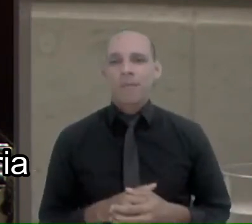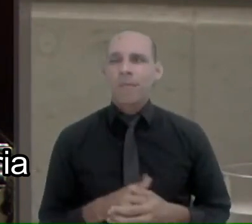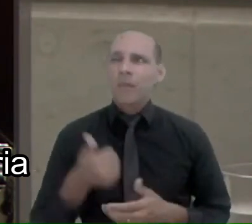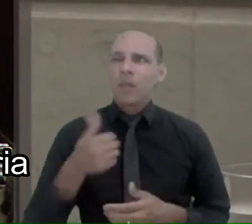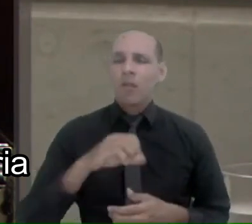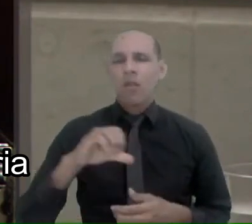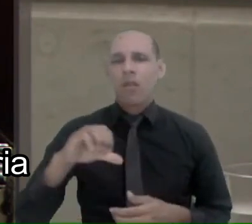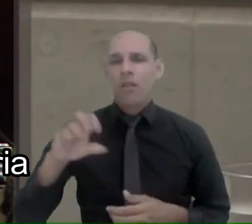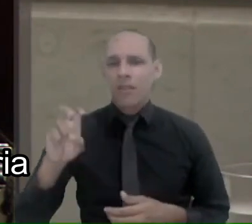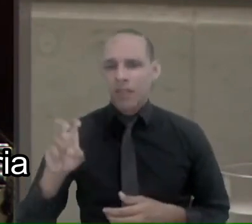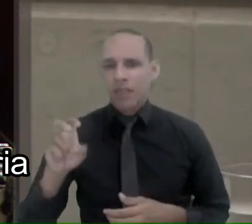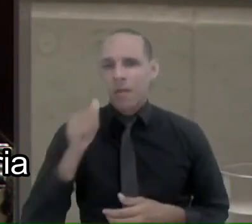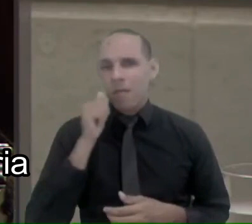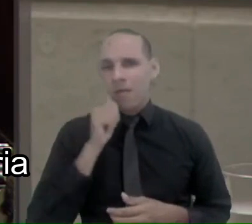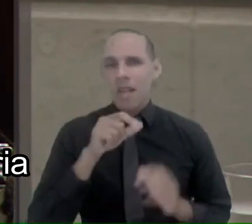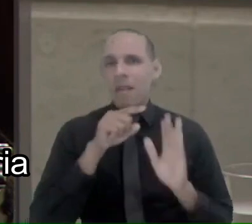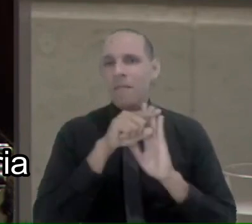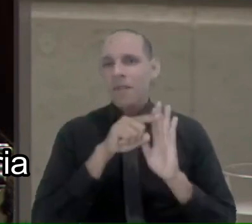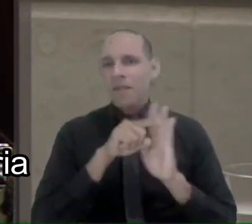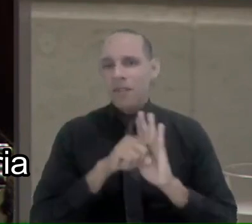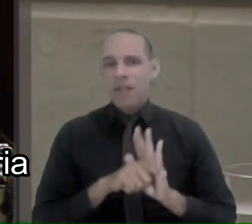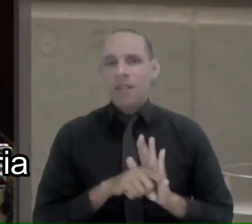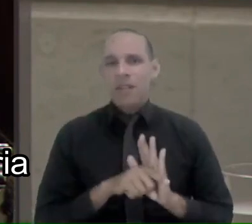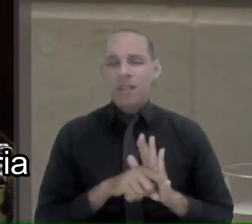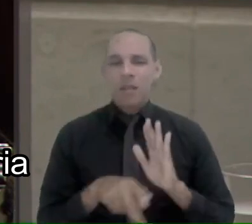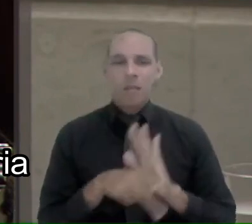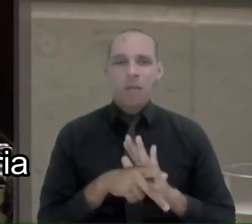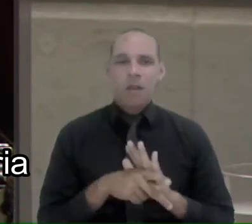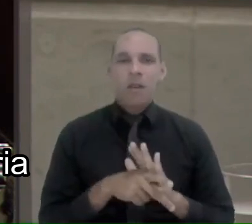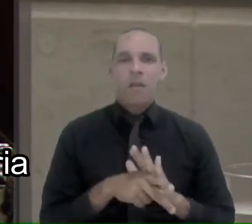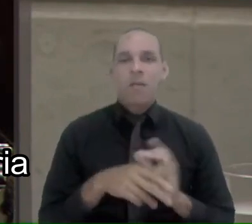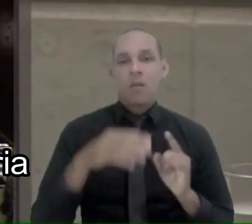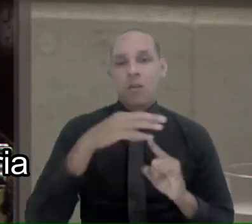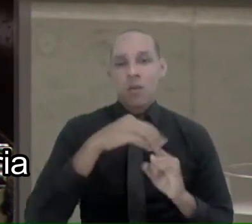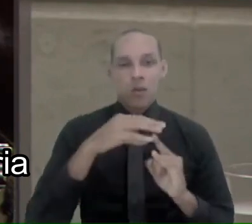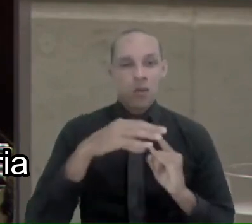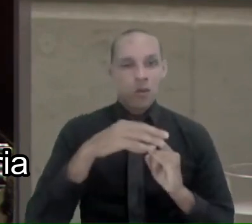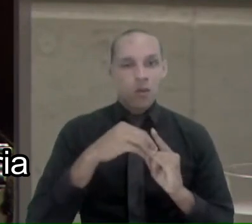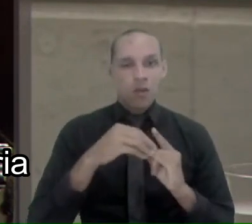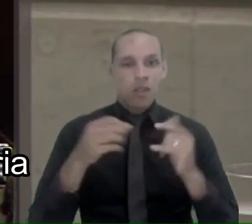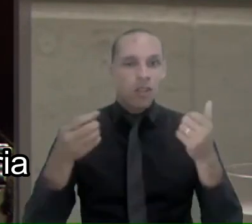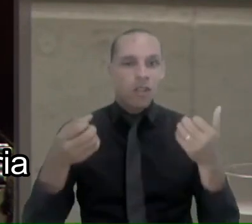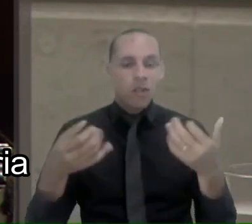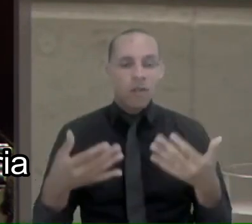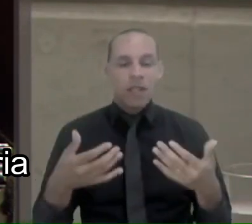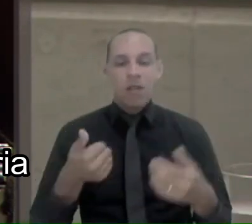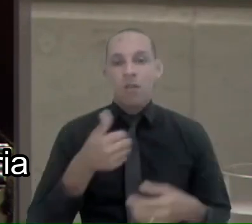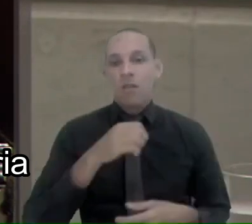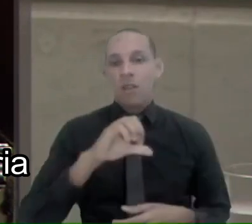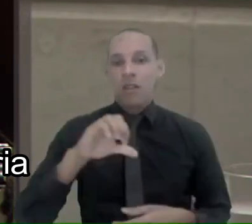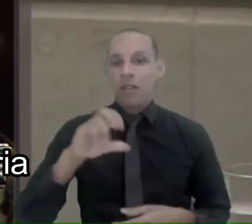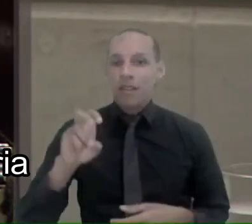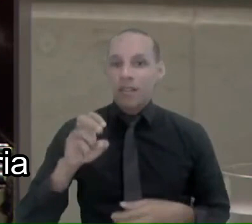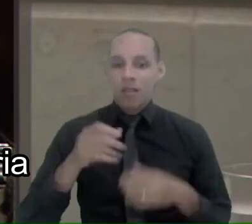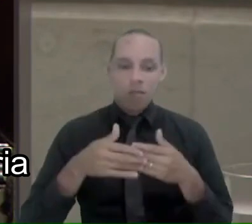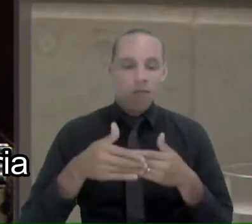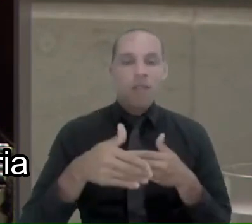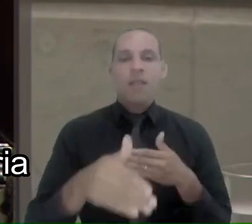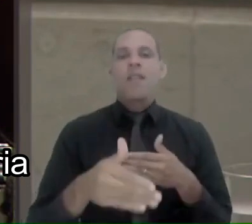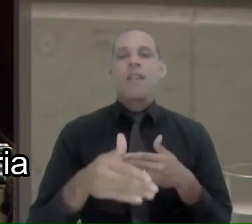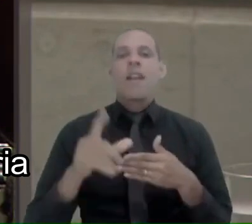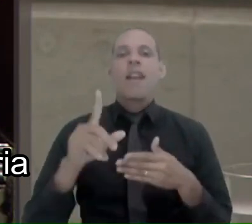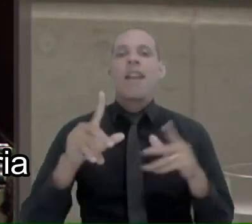a pesquisadora que publicou pela Fundação Oswaldo Cruz, ela a partir de 95 se apresenta como uma infecção